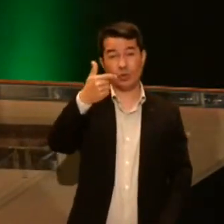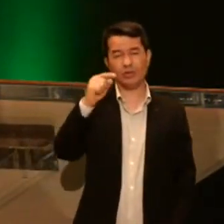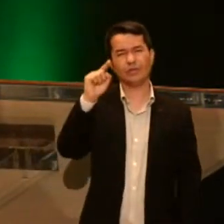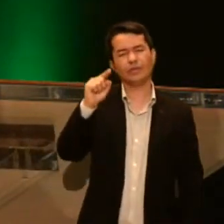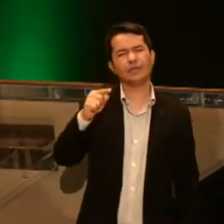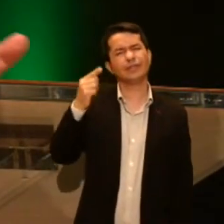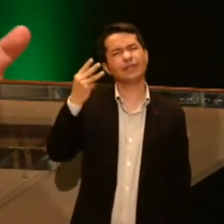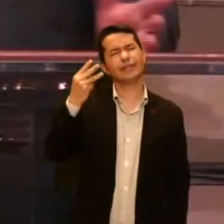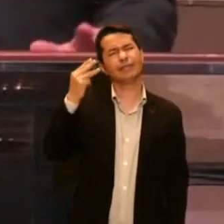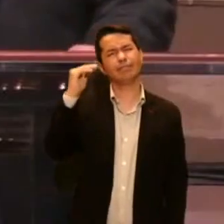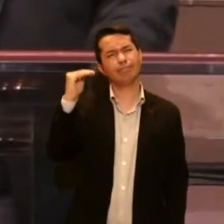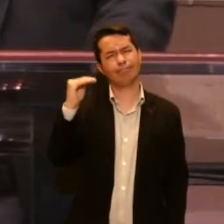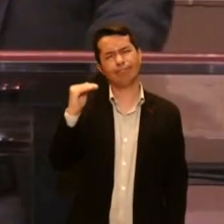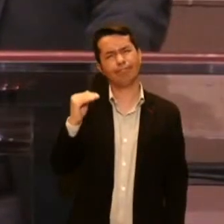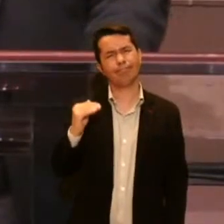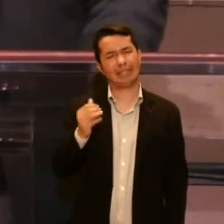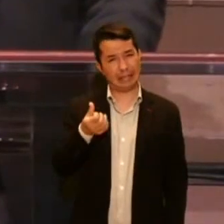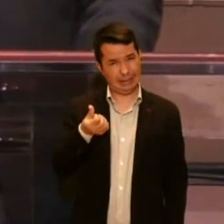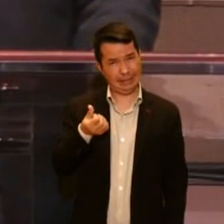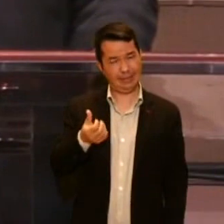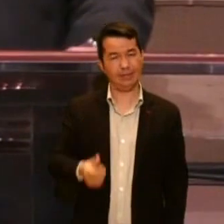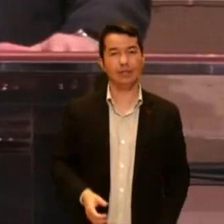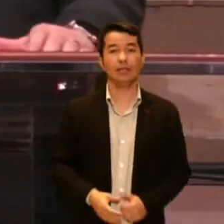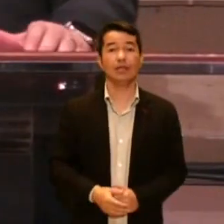diz assim: quando o rei Herodes